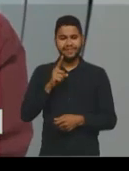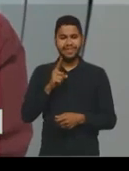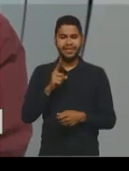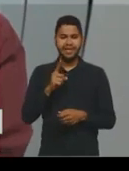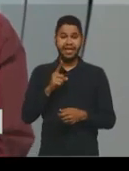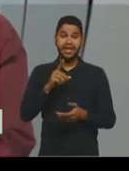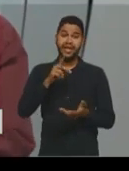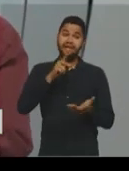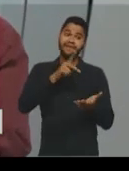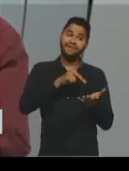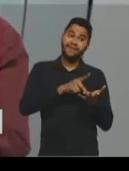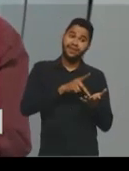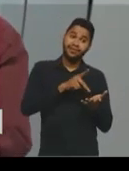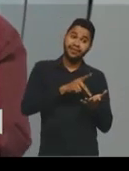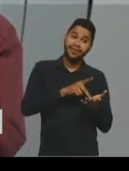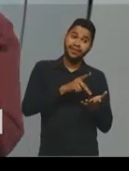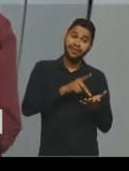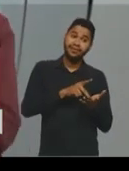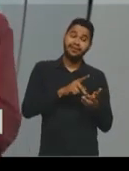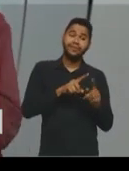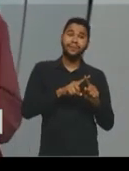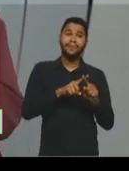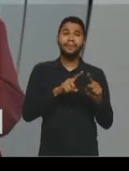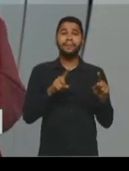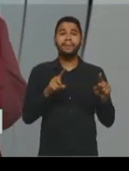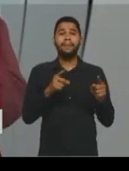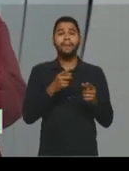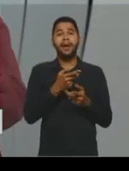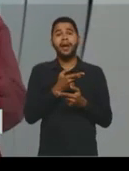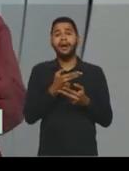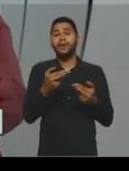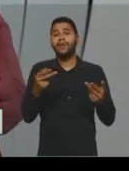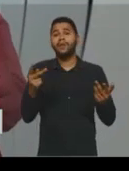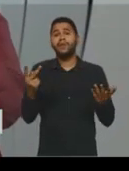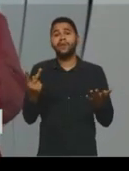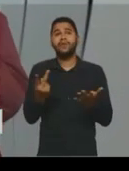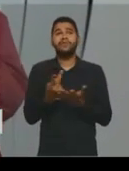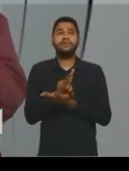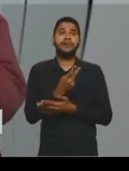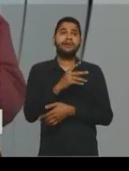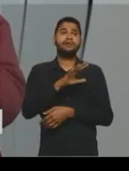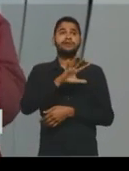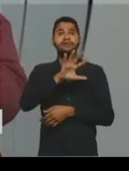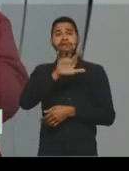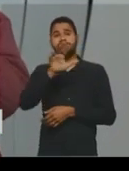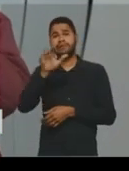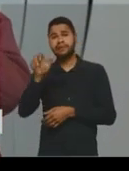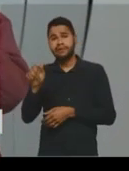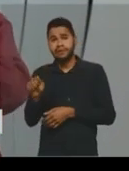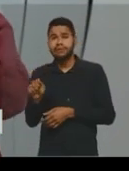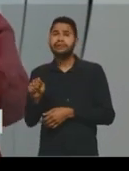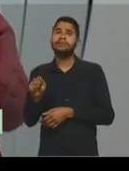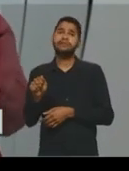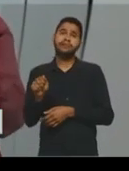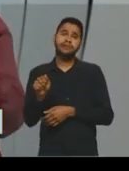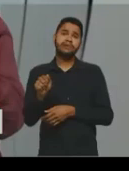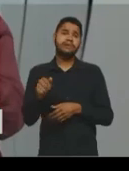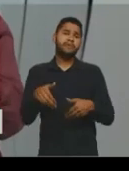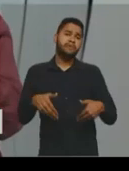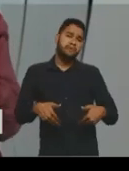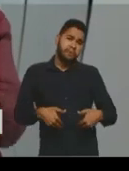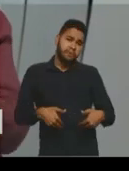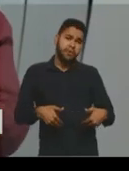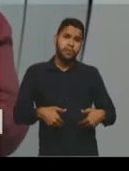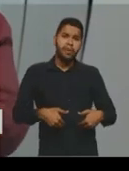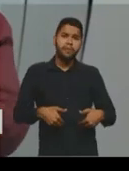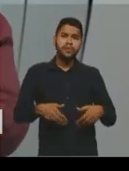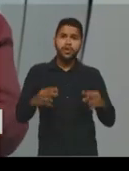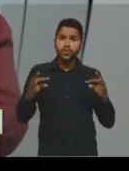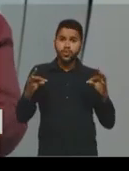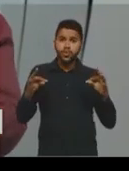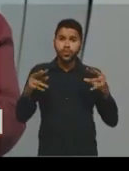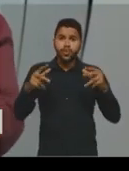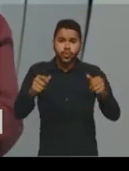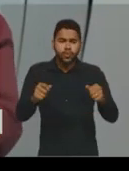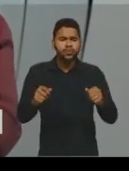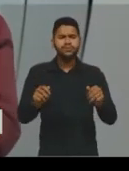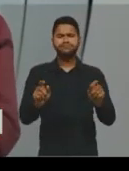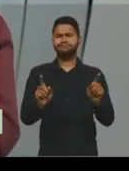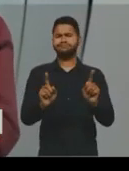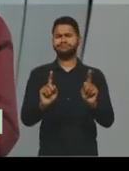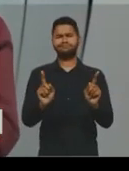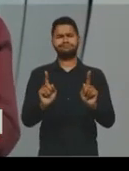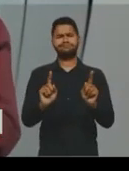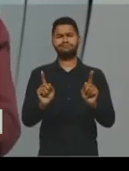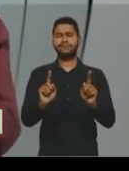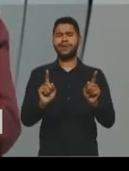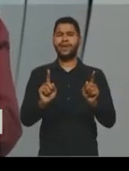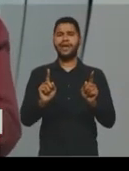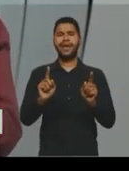é verdade, mas que essas coisas acontecem na África, tal, de ter fome, de ter como, mas não é só isso. Então,